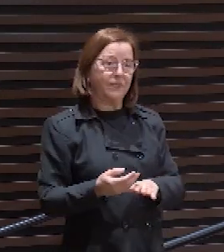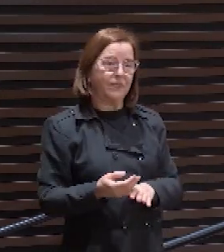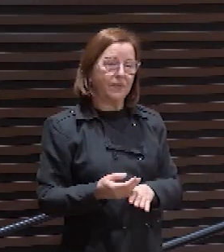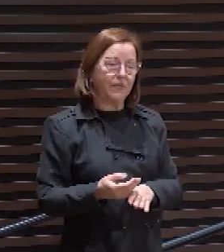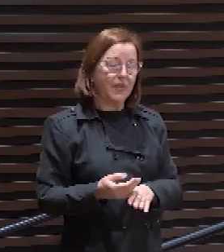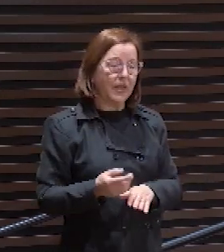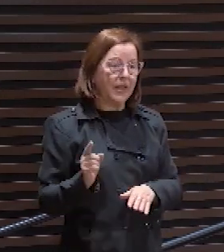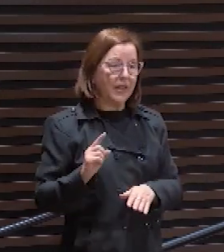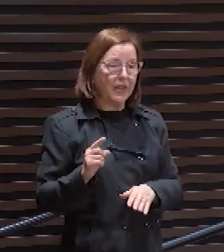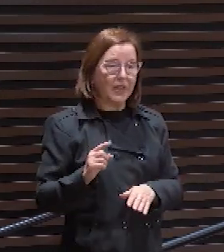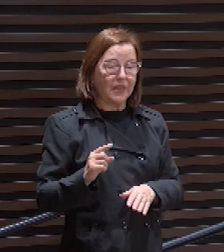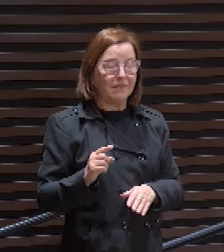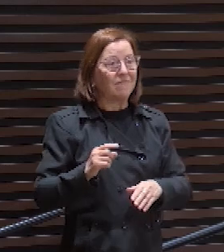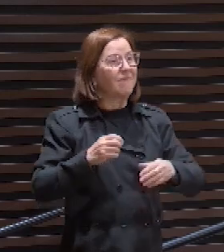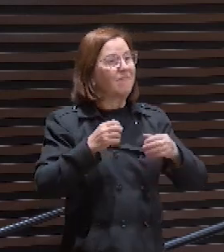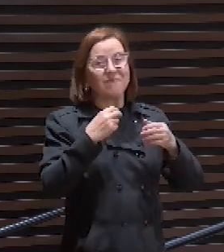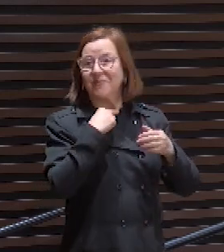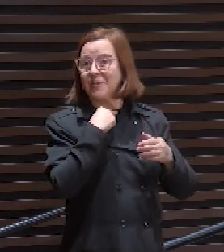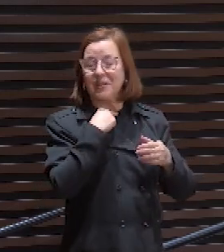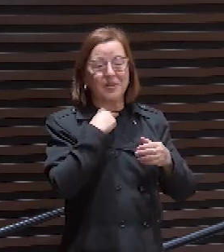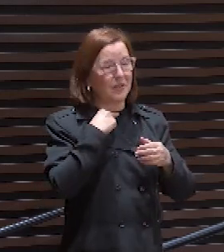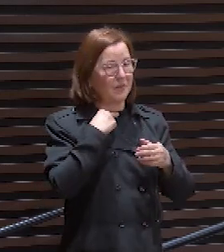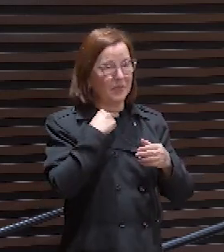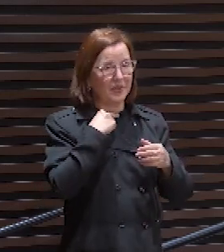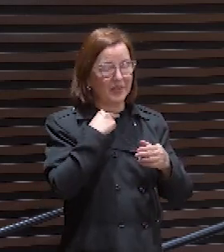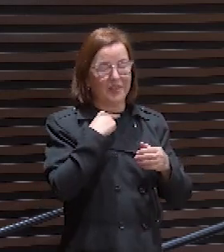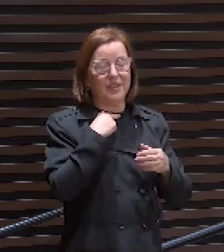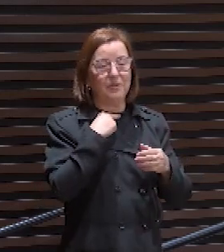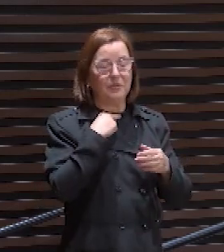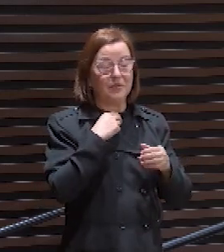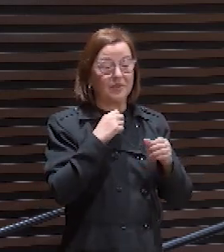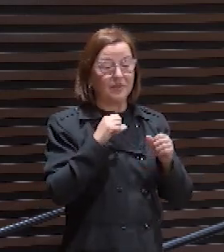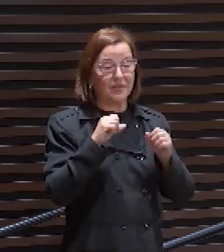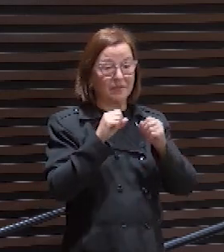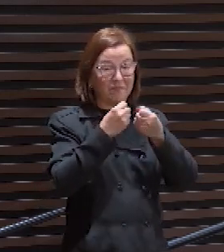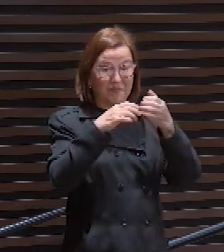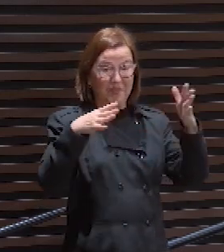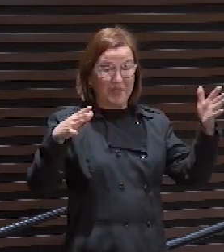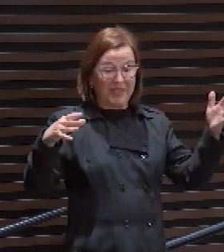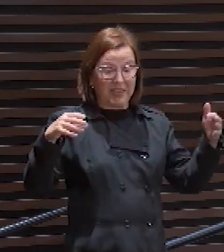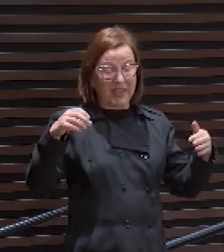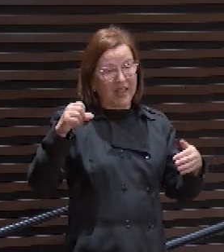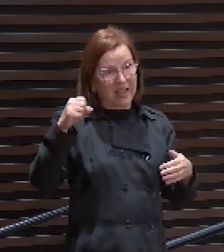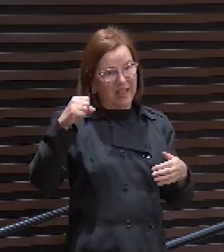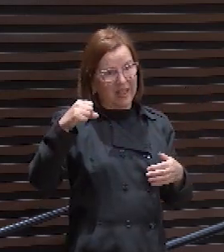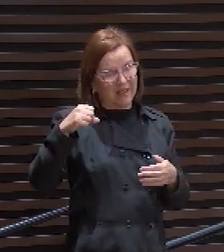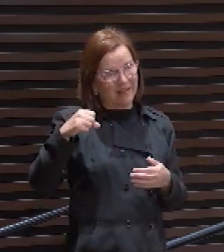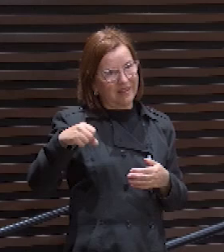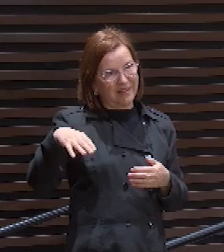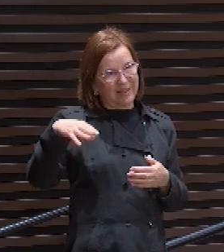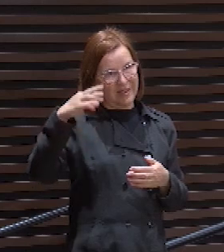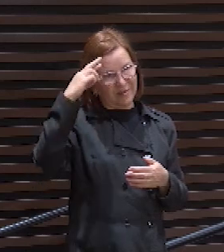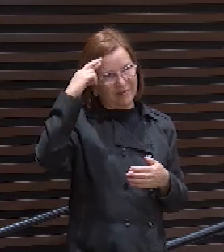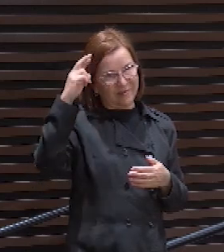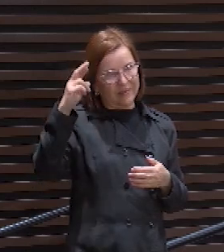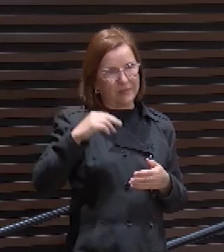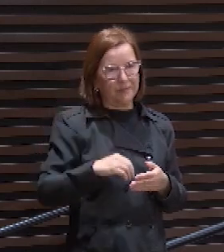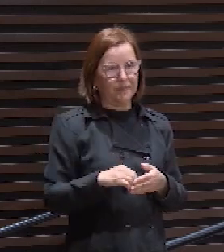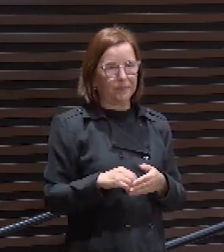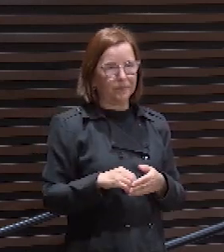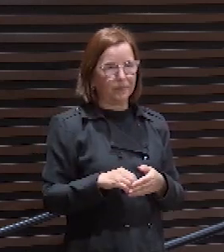mundo, sem luz e significado. Como discípulos de Cristo, precisamos viver de forma que o mundo